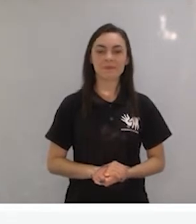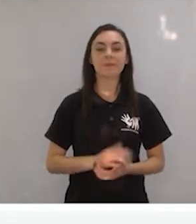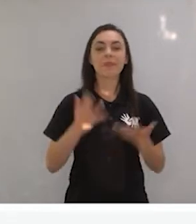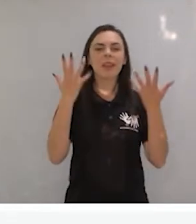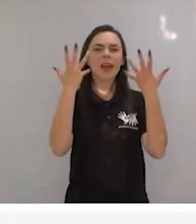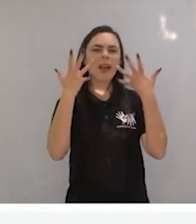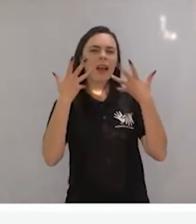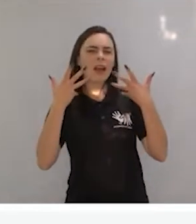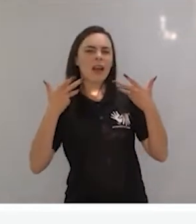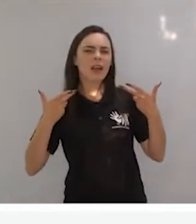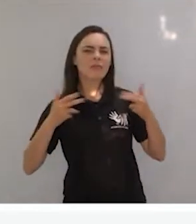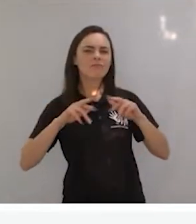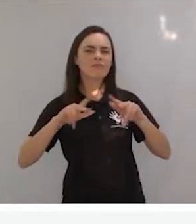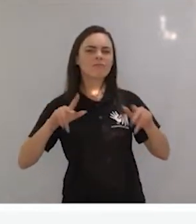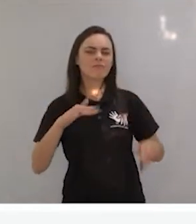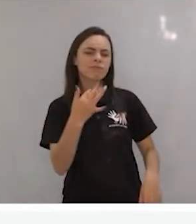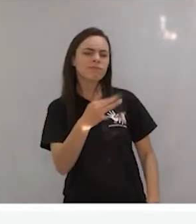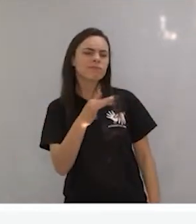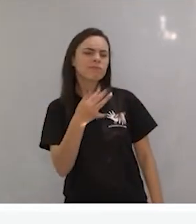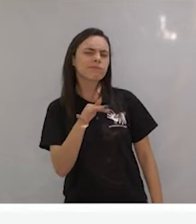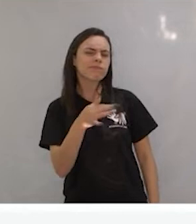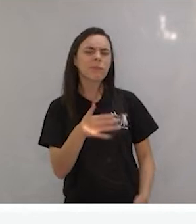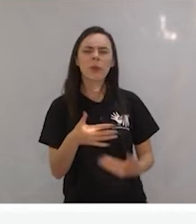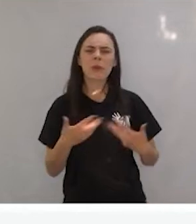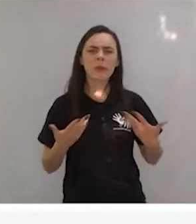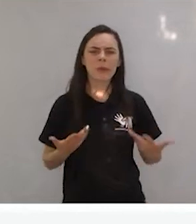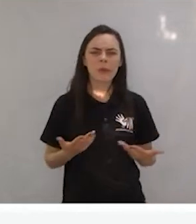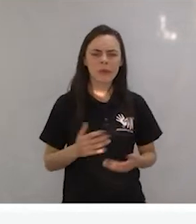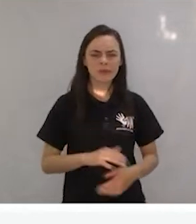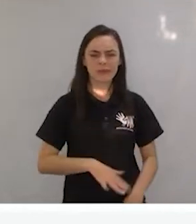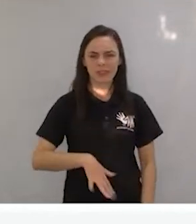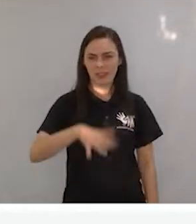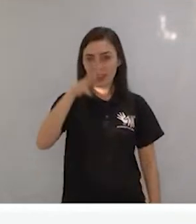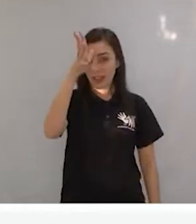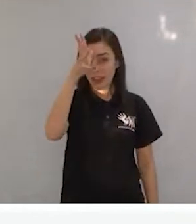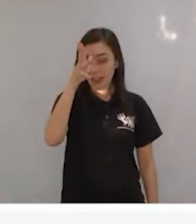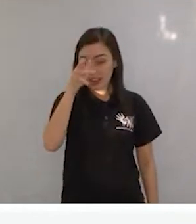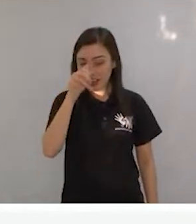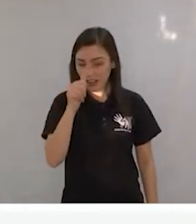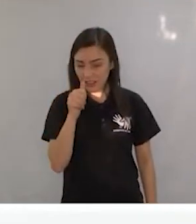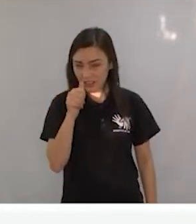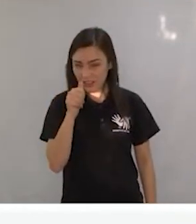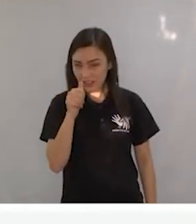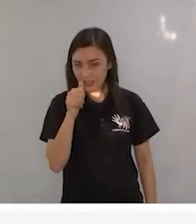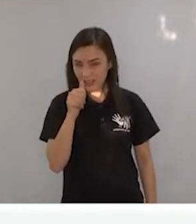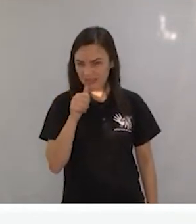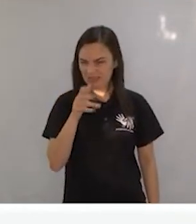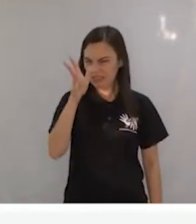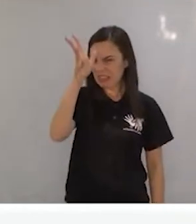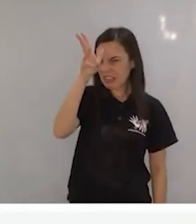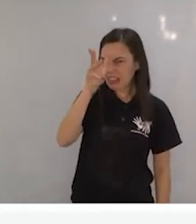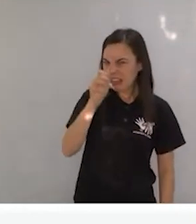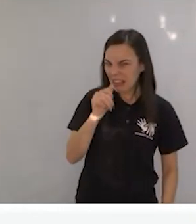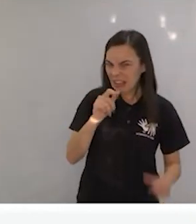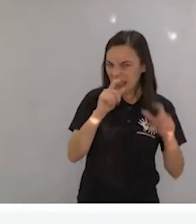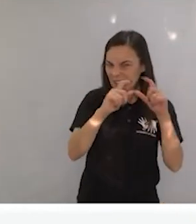Qual animal estava machucado, professora? Era uma galinha? Tinha galinha na